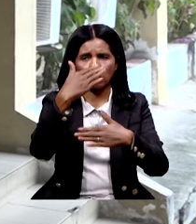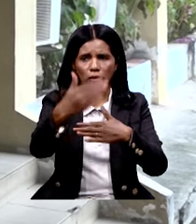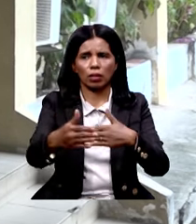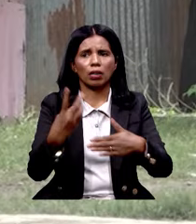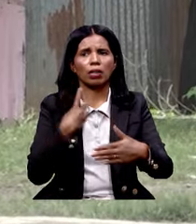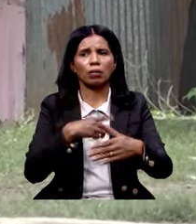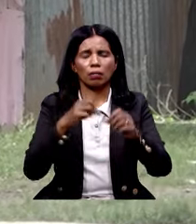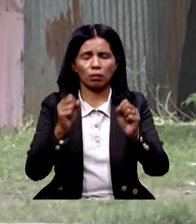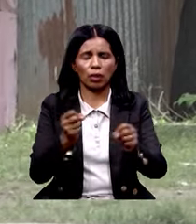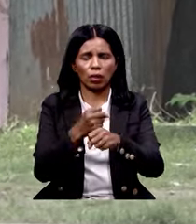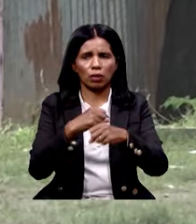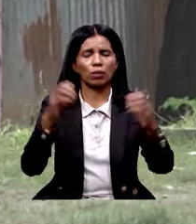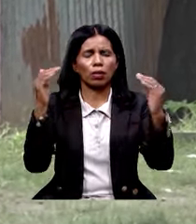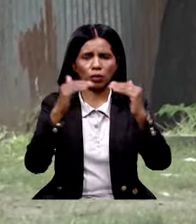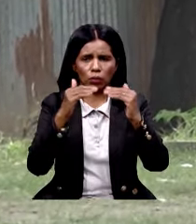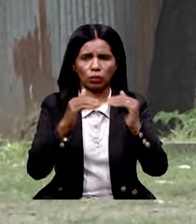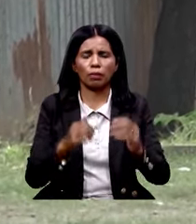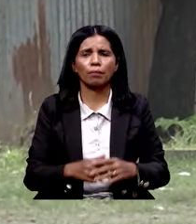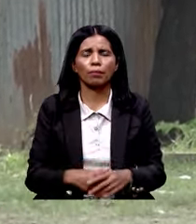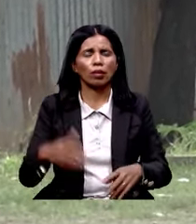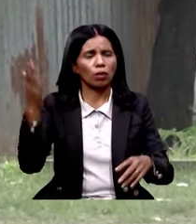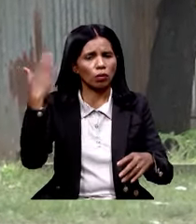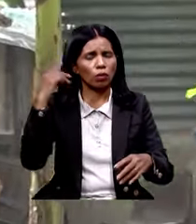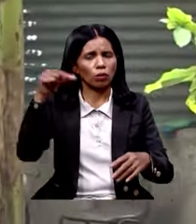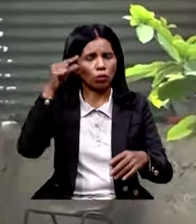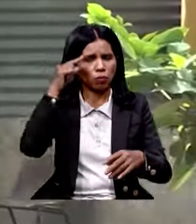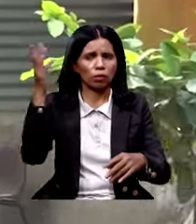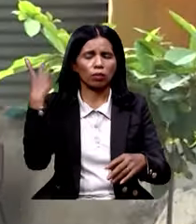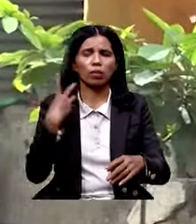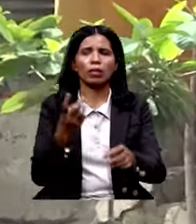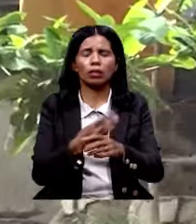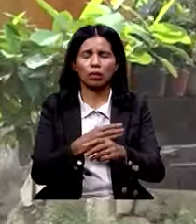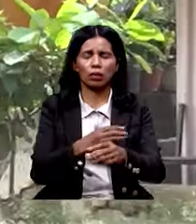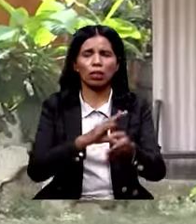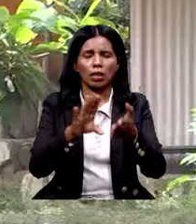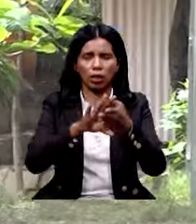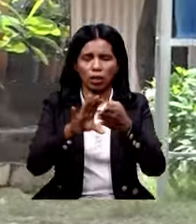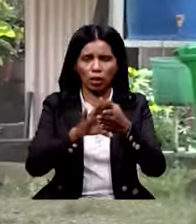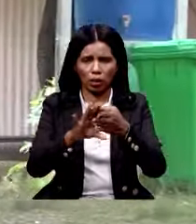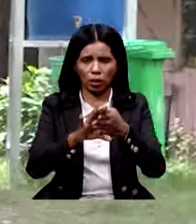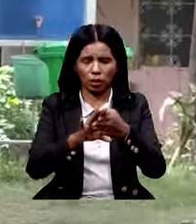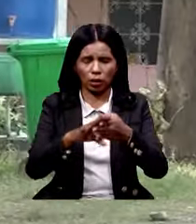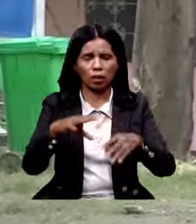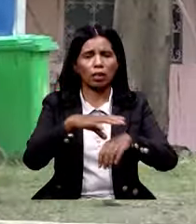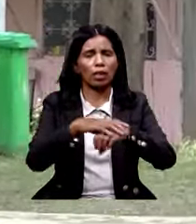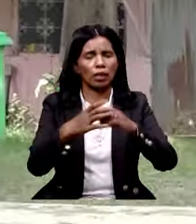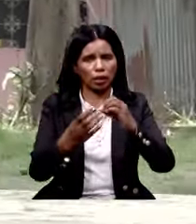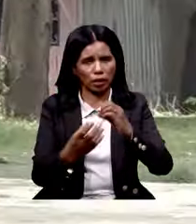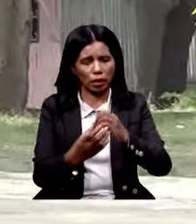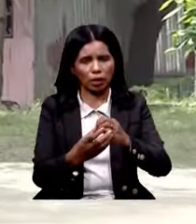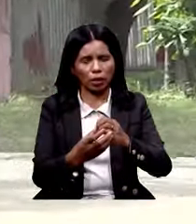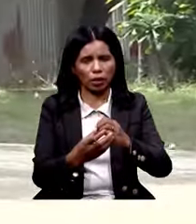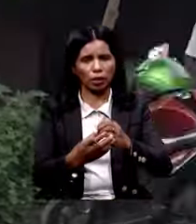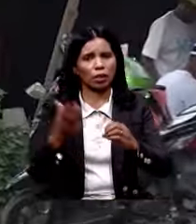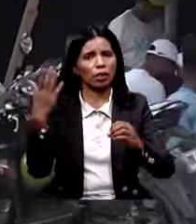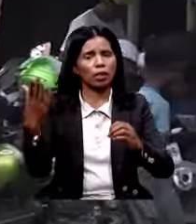ambele realizano encontro ulu ki ha governo anterior ita haru kono karta bai atrasi propriedade de pois prosne laui